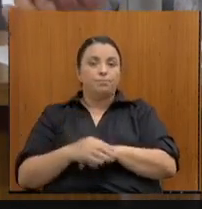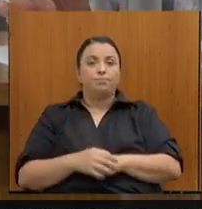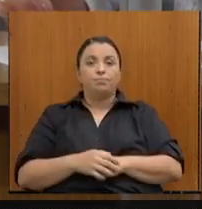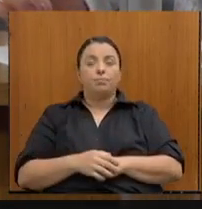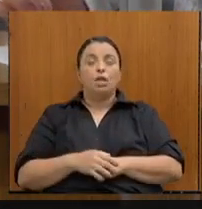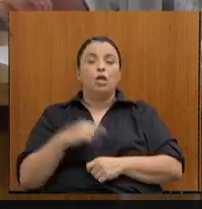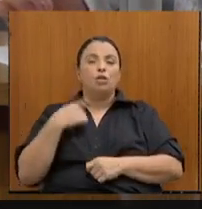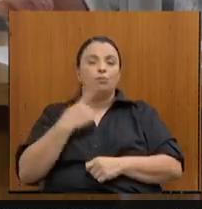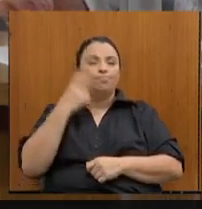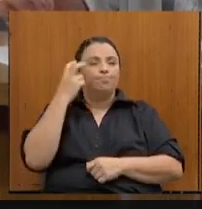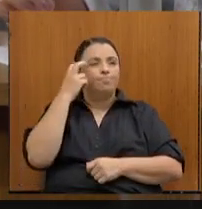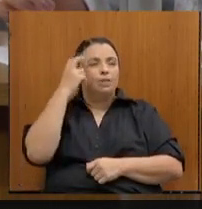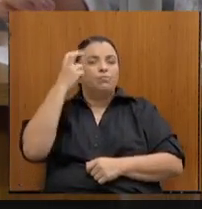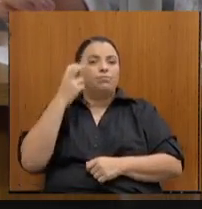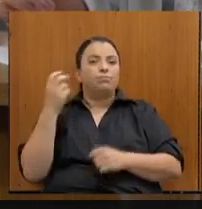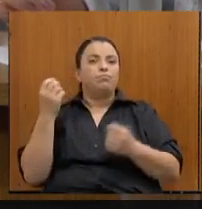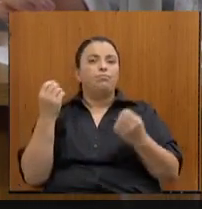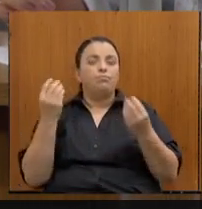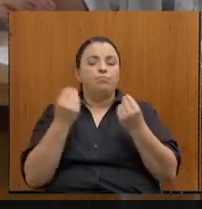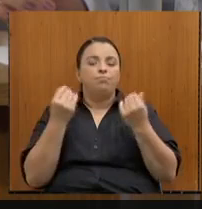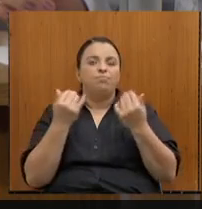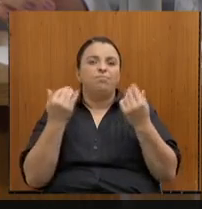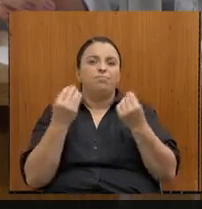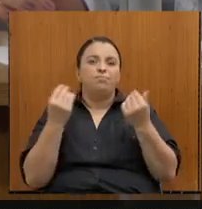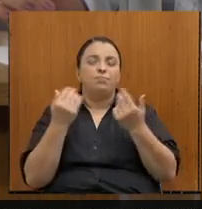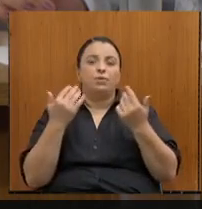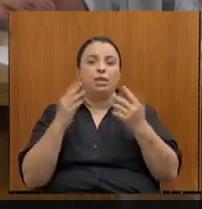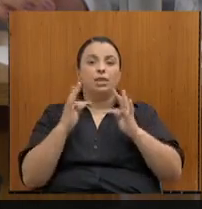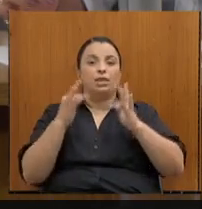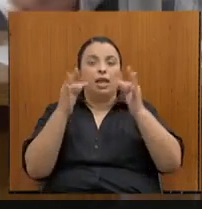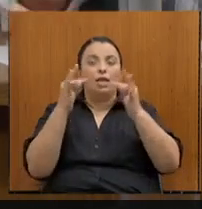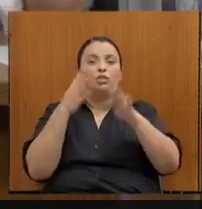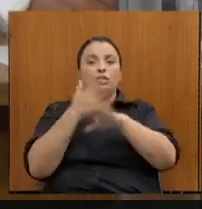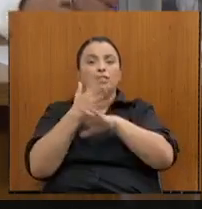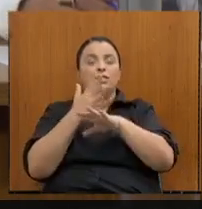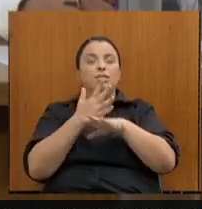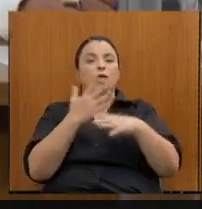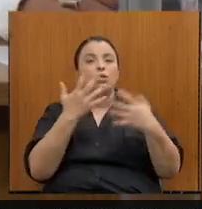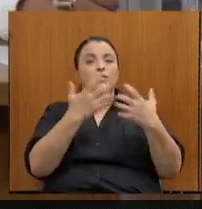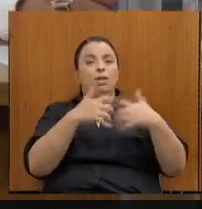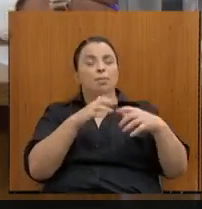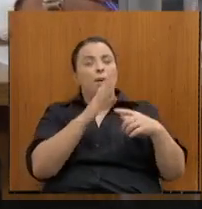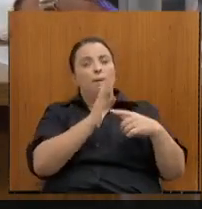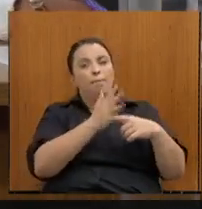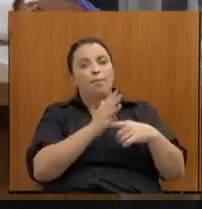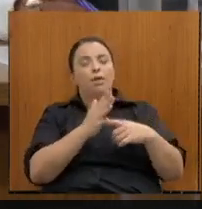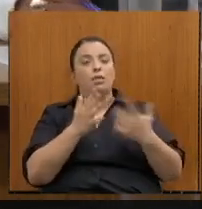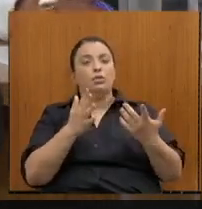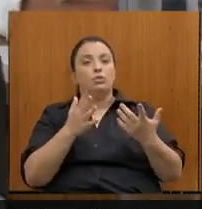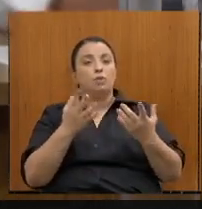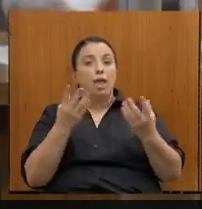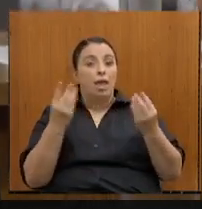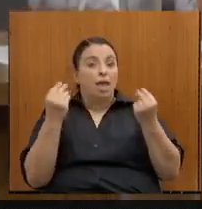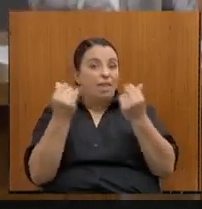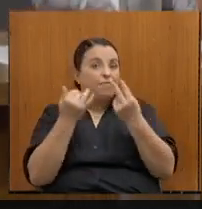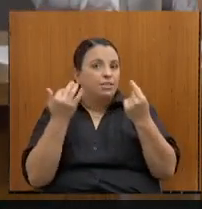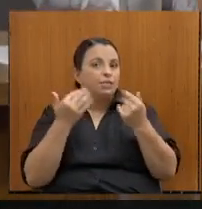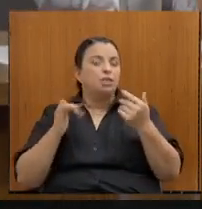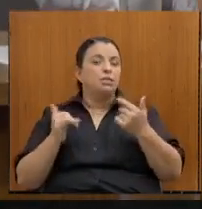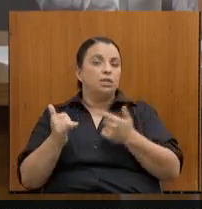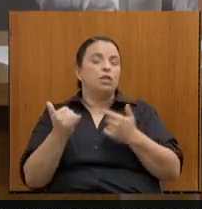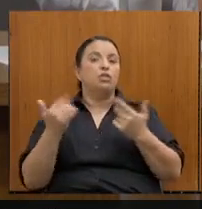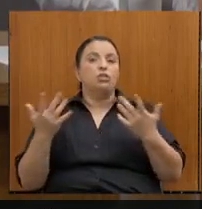gente tem de acessar é os equipamentos que a gente já trabalha olhando para eficiência energética né e sabendo que eletrizador o